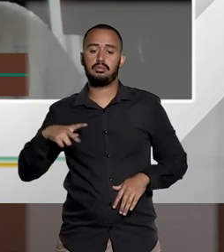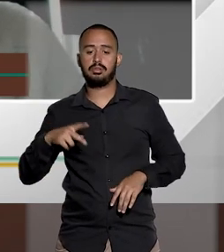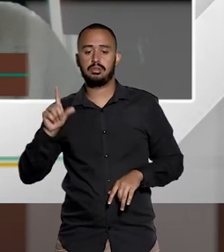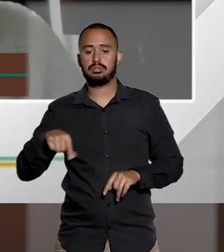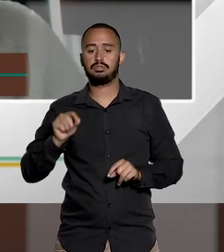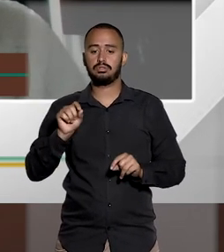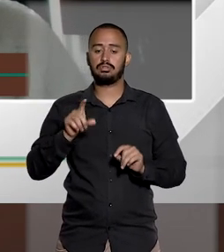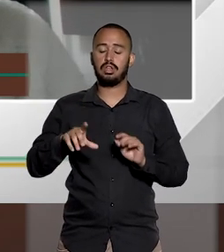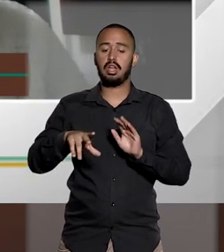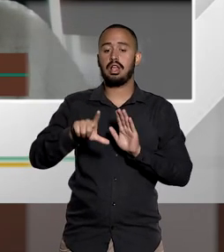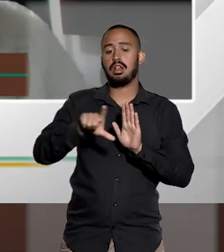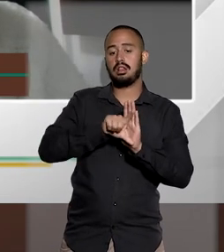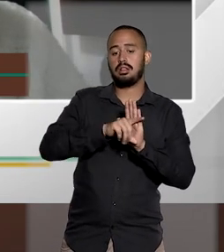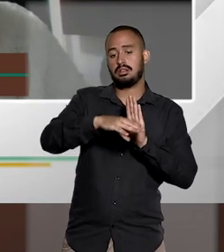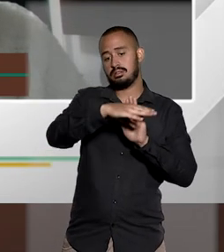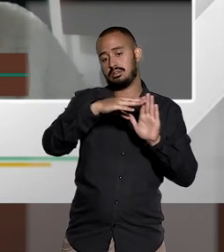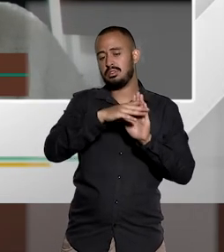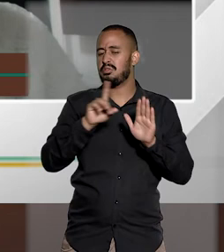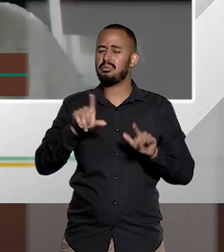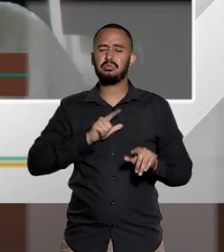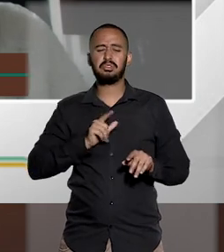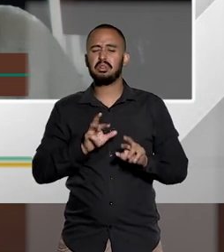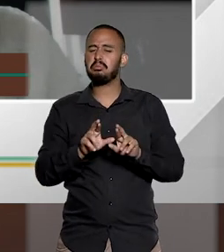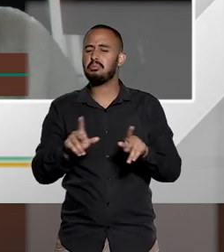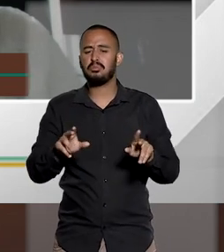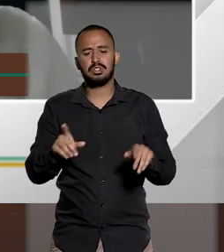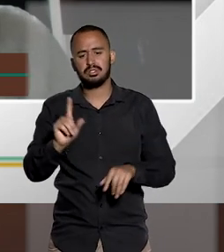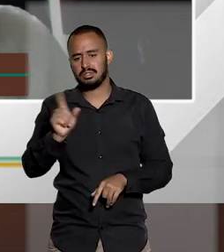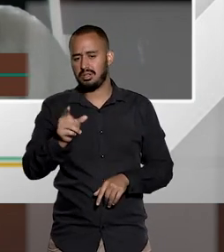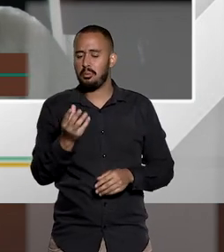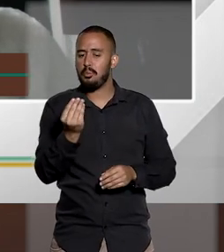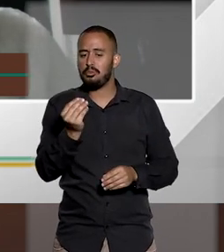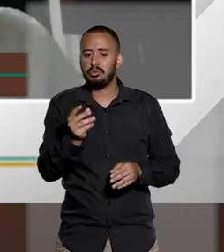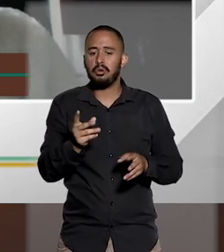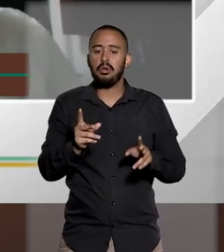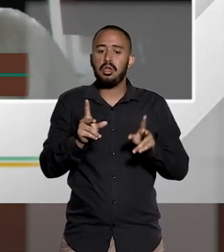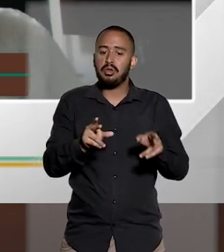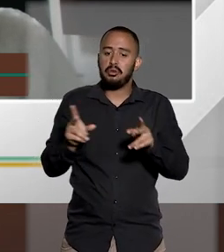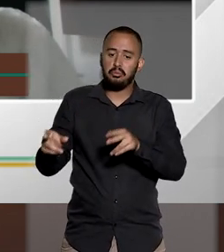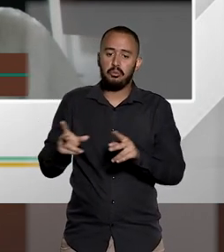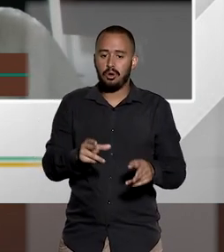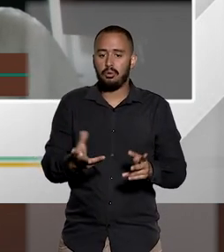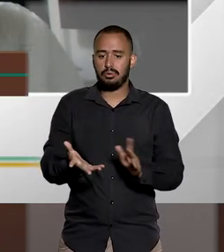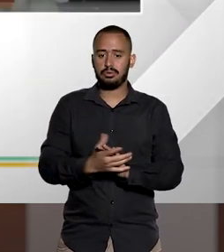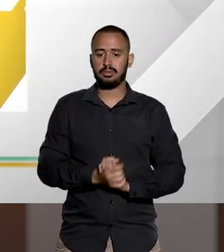de Licitações. Então, não tem muita diferença, é isso que eu entendo.